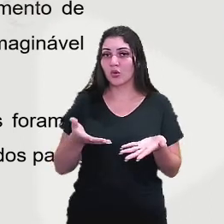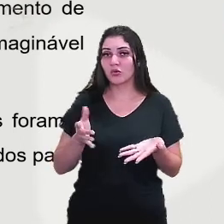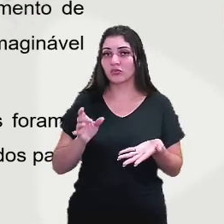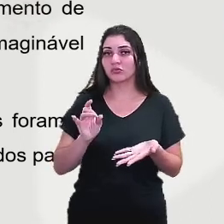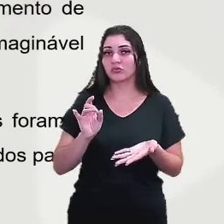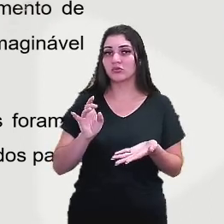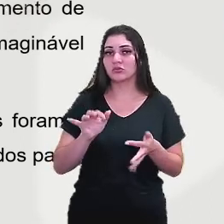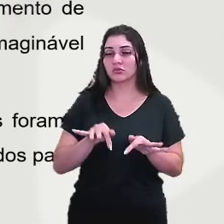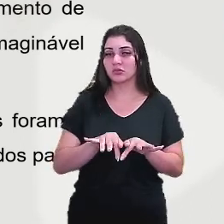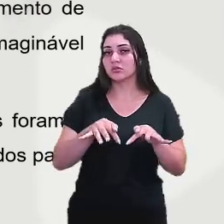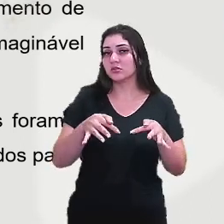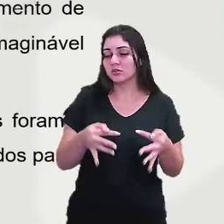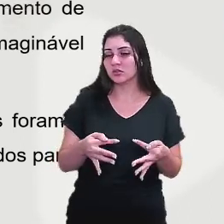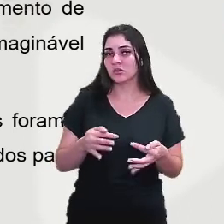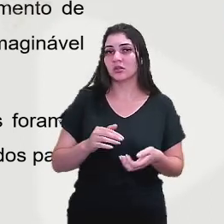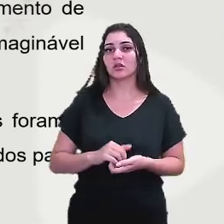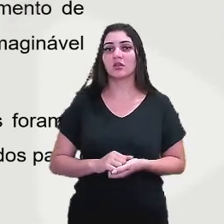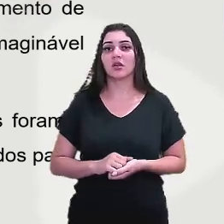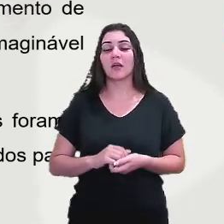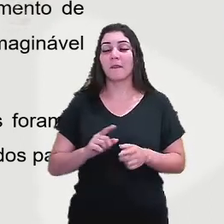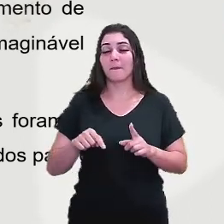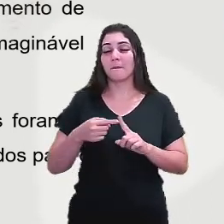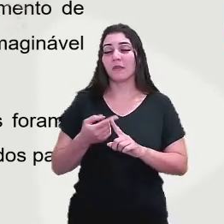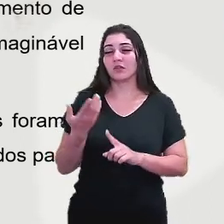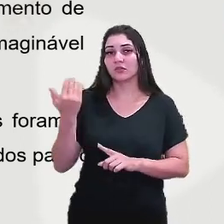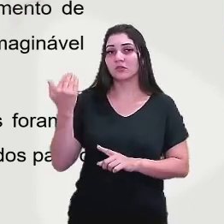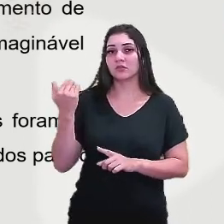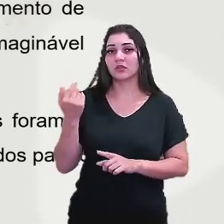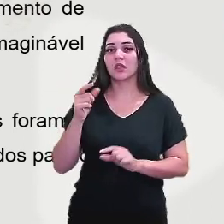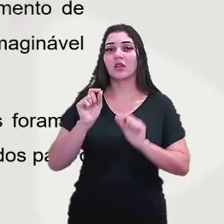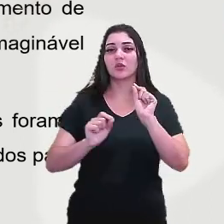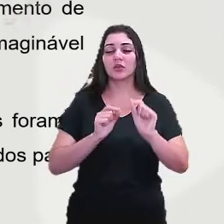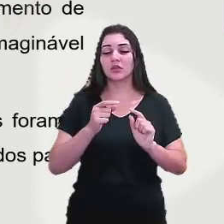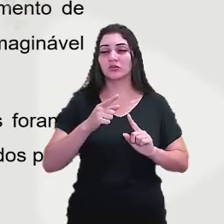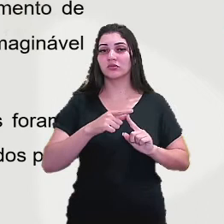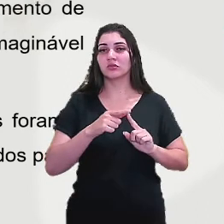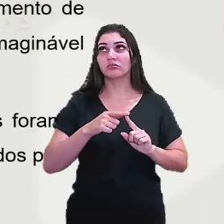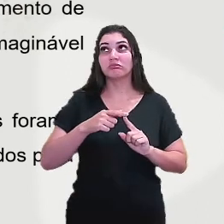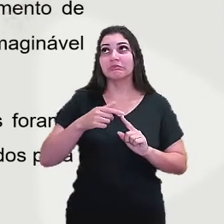funções simples, mas naquela época eram funções